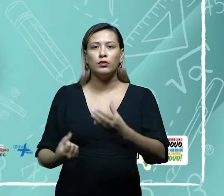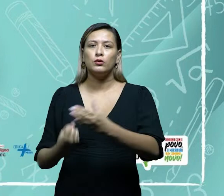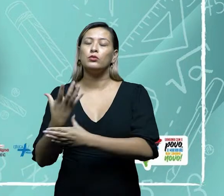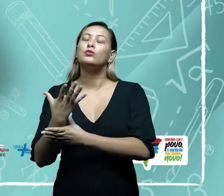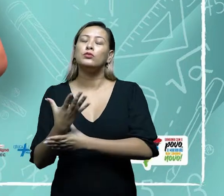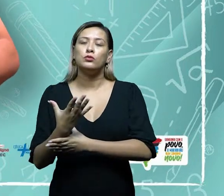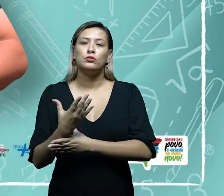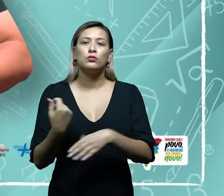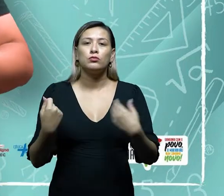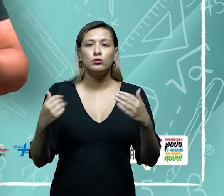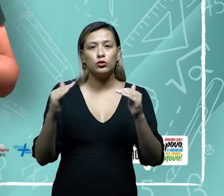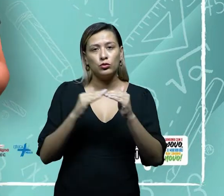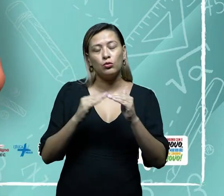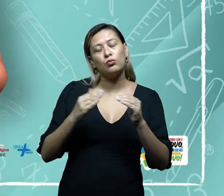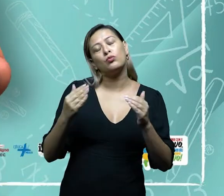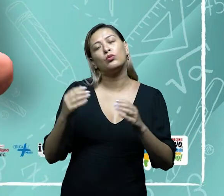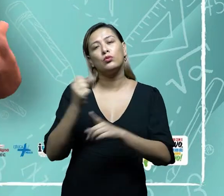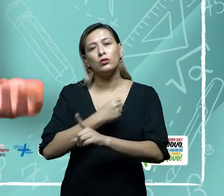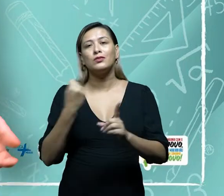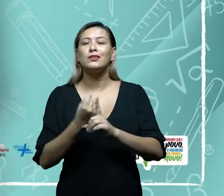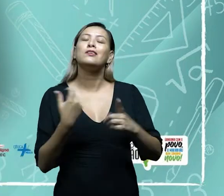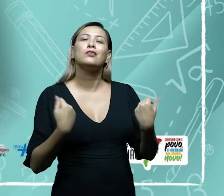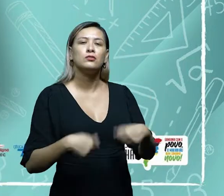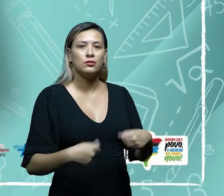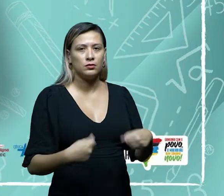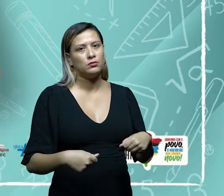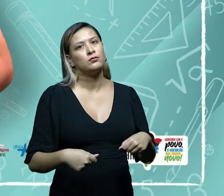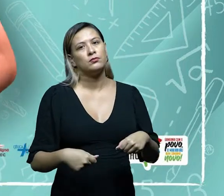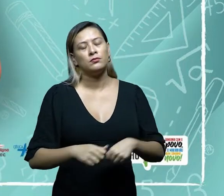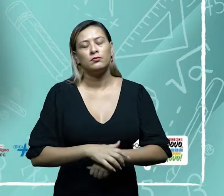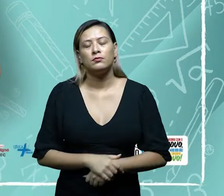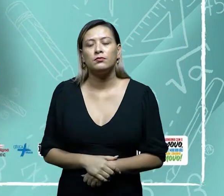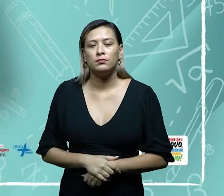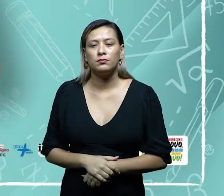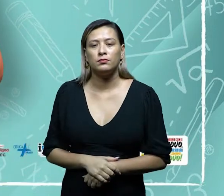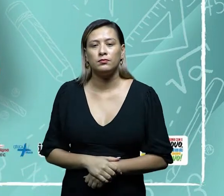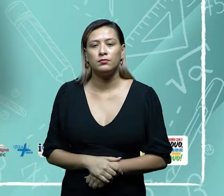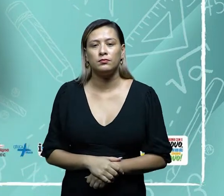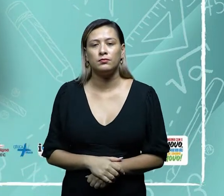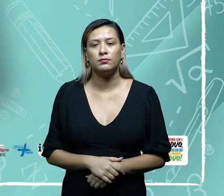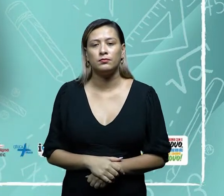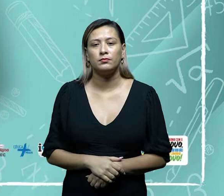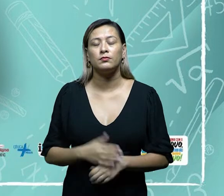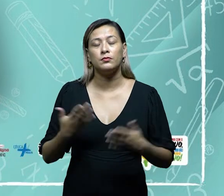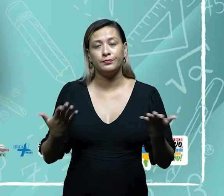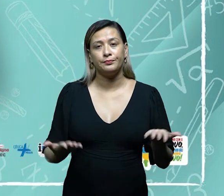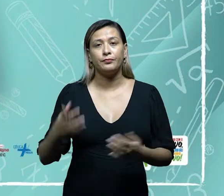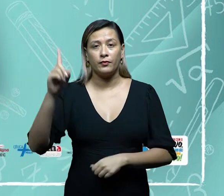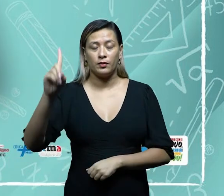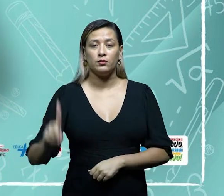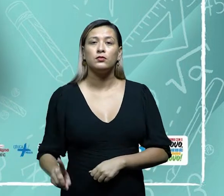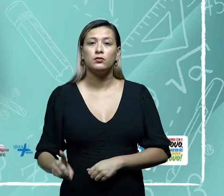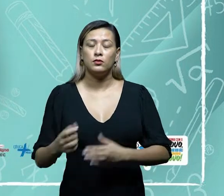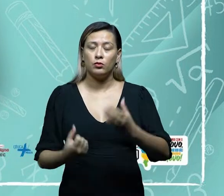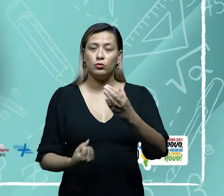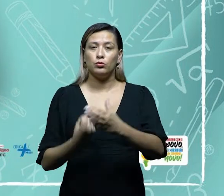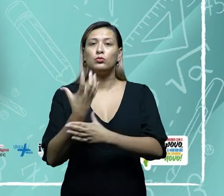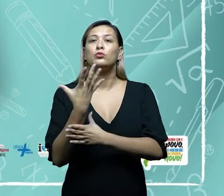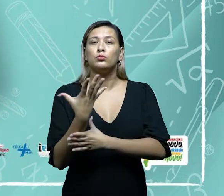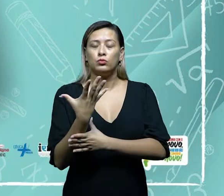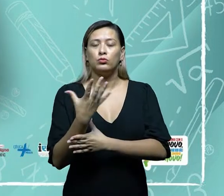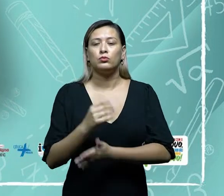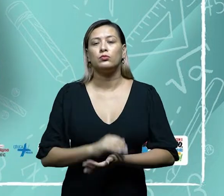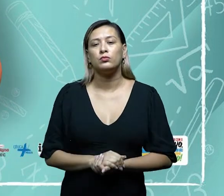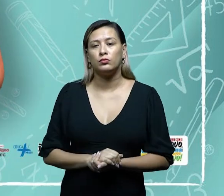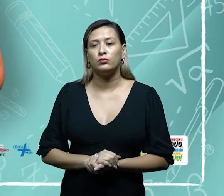sociais, né? De acordo com a necessidade da sociedade. Esses direitos, eles surgem do nada. O